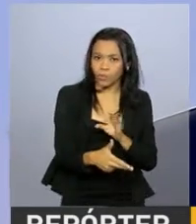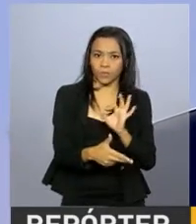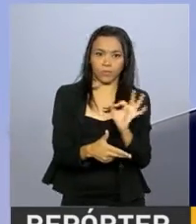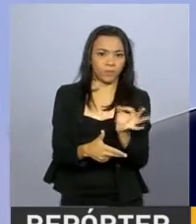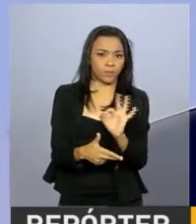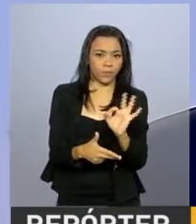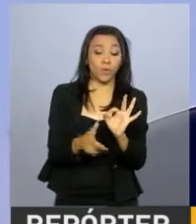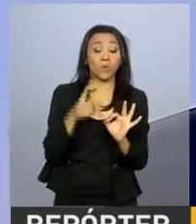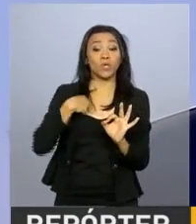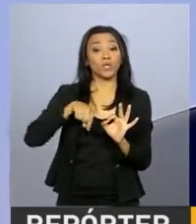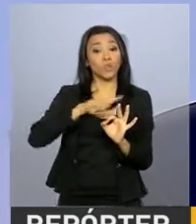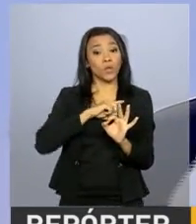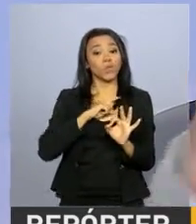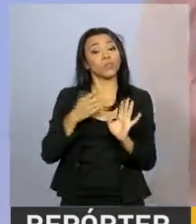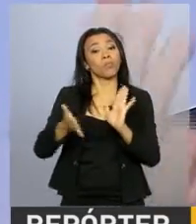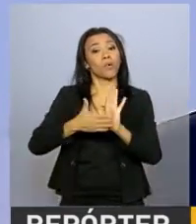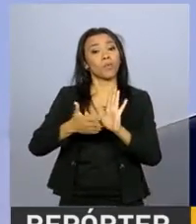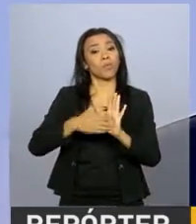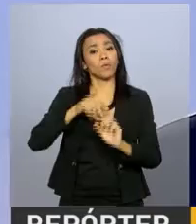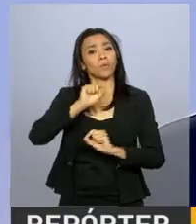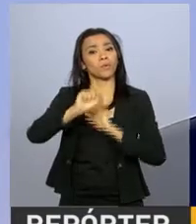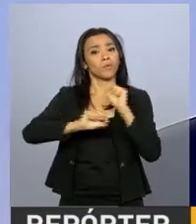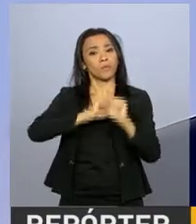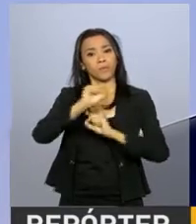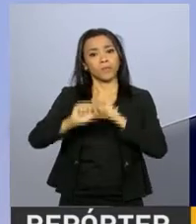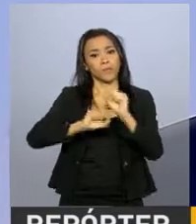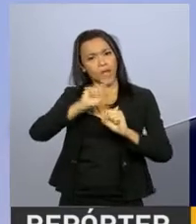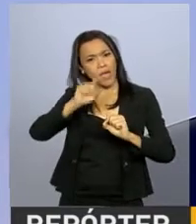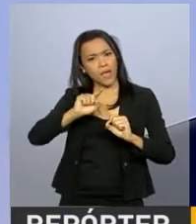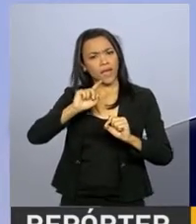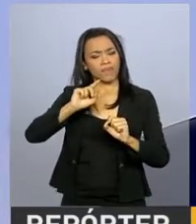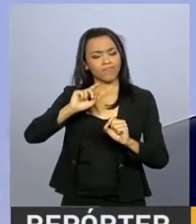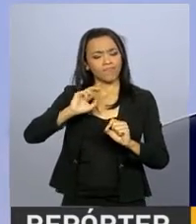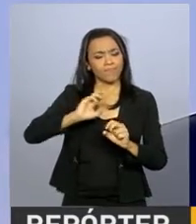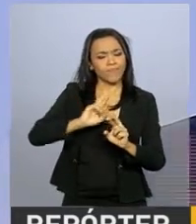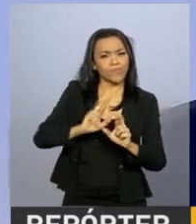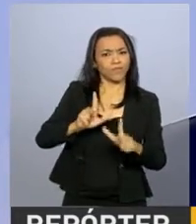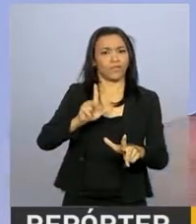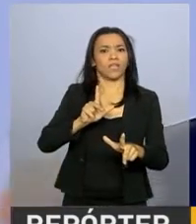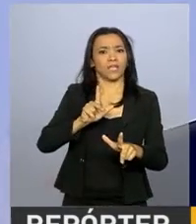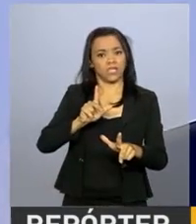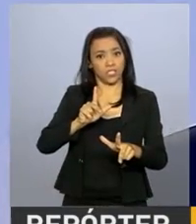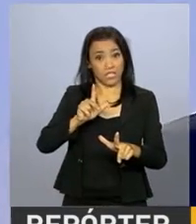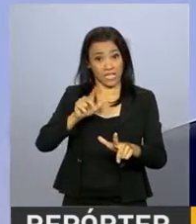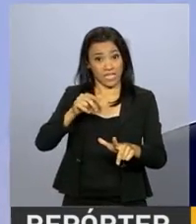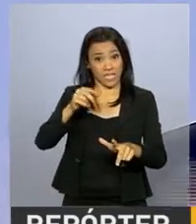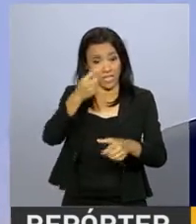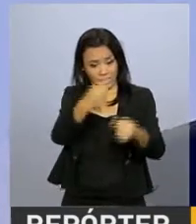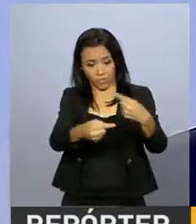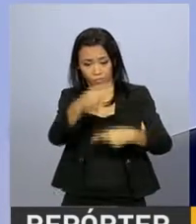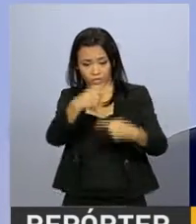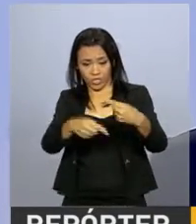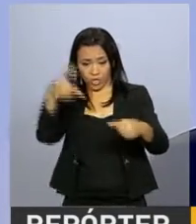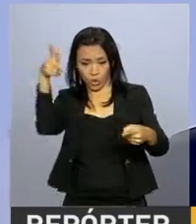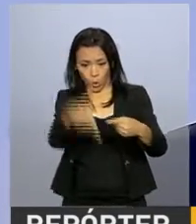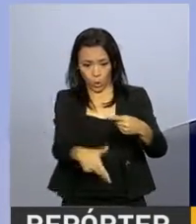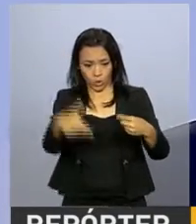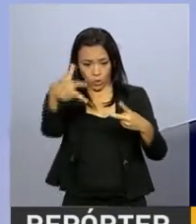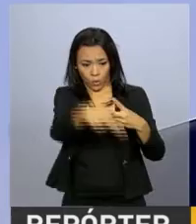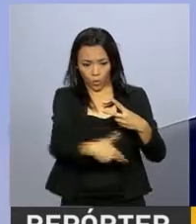adotando e propondo é algo inclusive completamente diferente exatamente dessa política de cortes pontuais